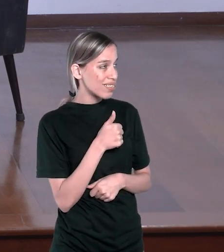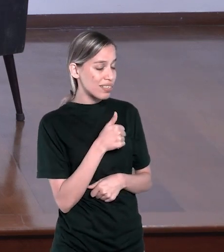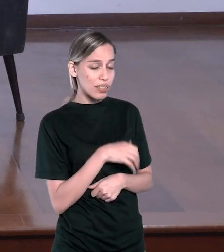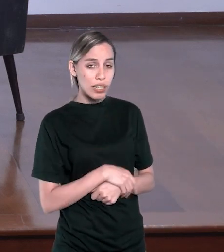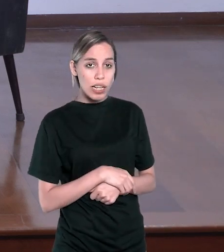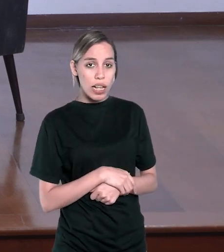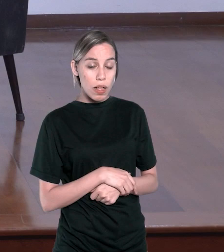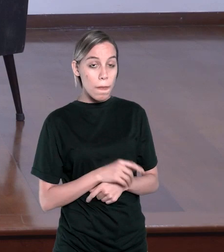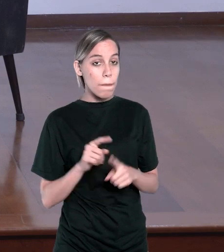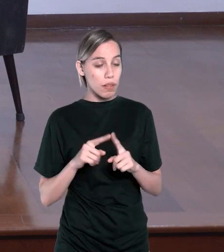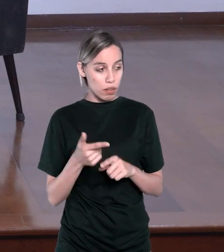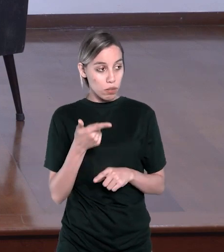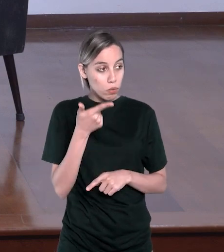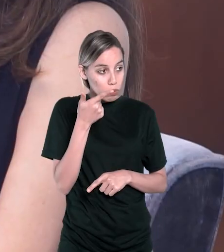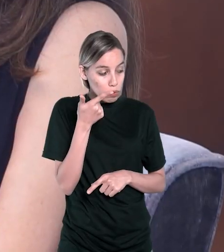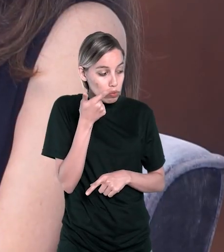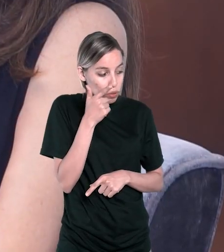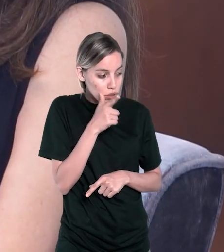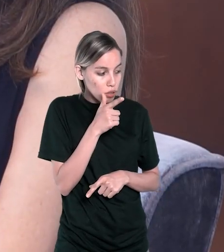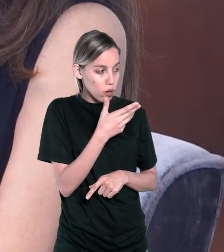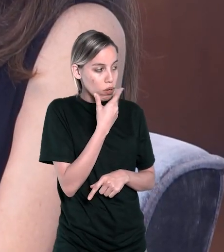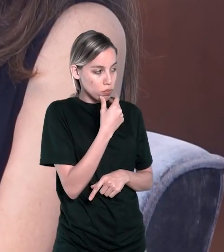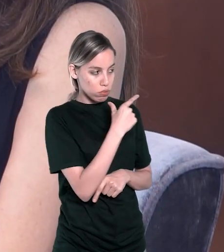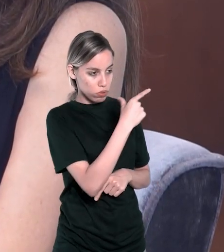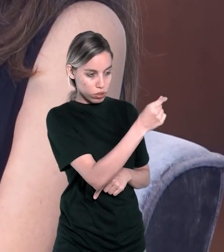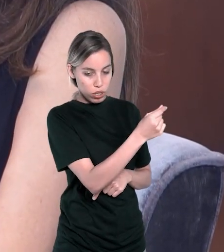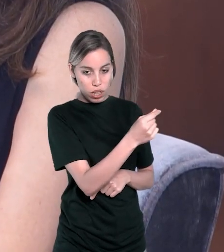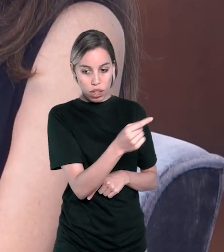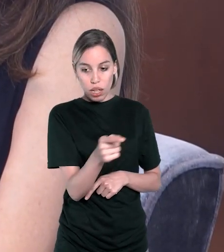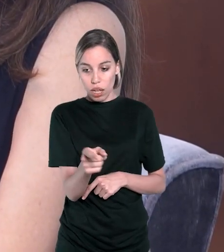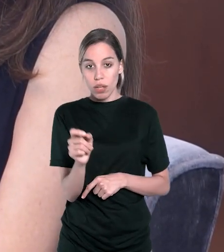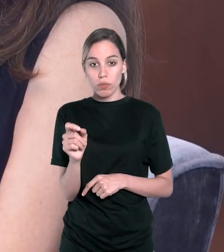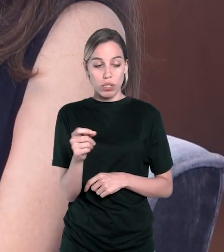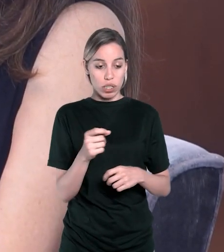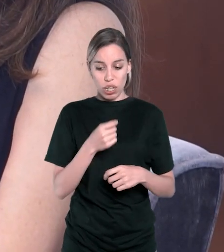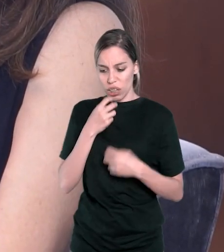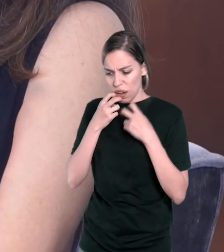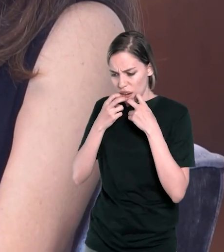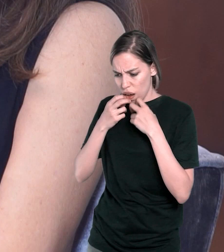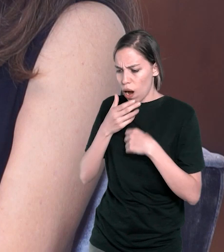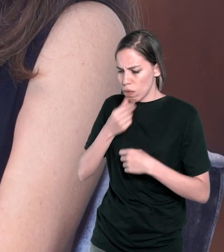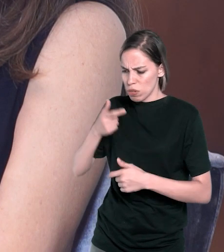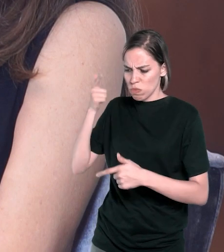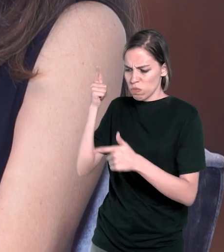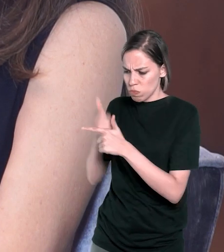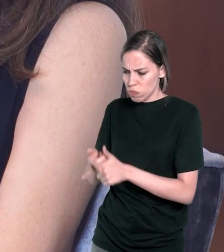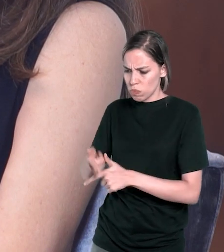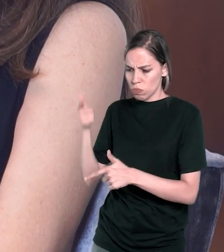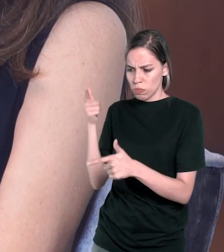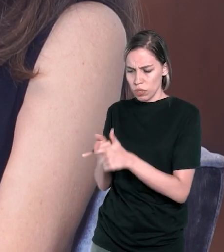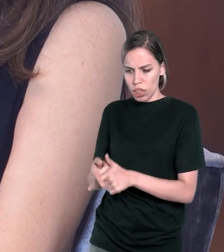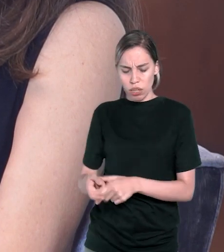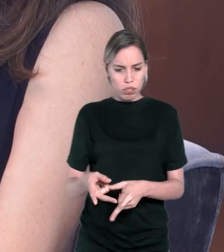peculiar. A cada novo grito, a situação dos filhos piorava. As unhas de Cecília estavam sujas,